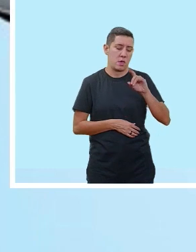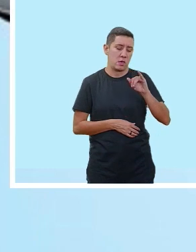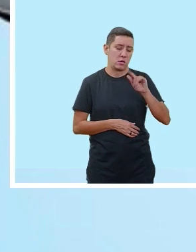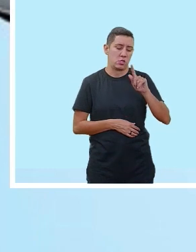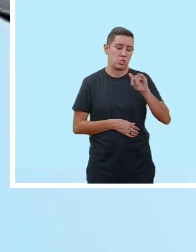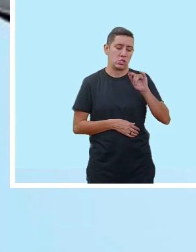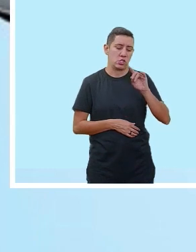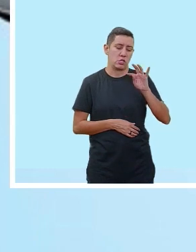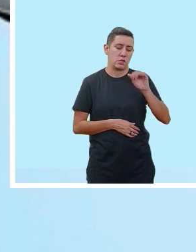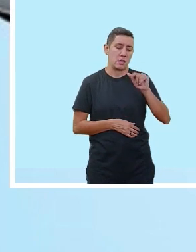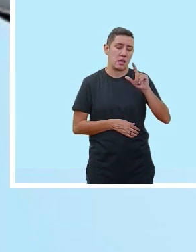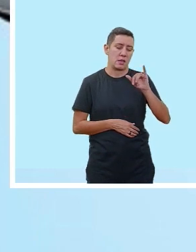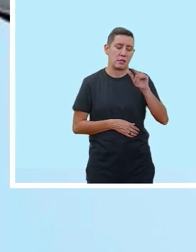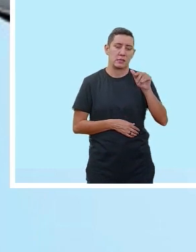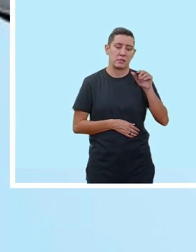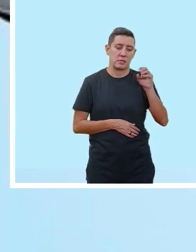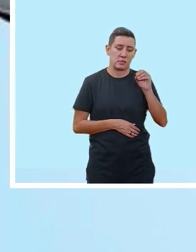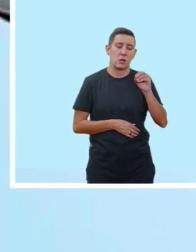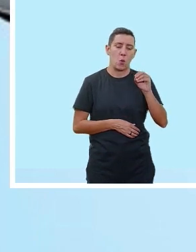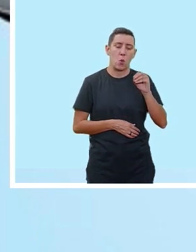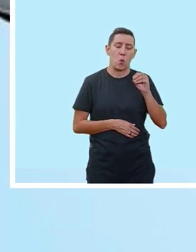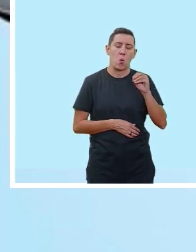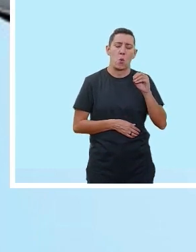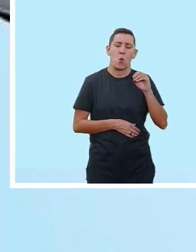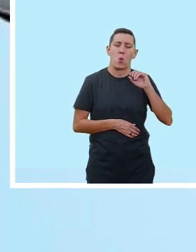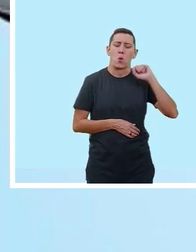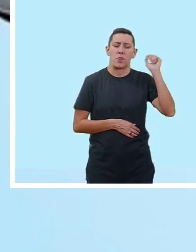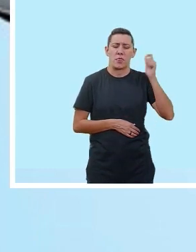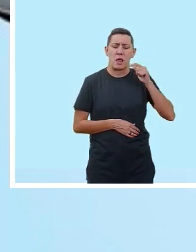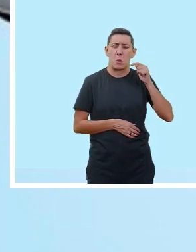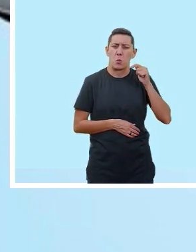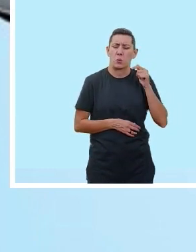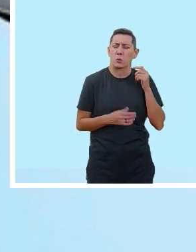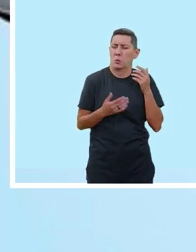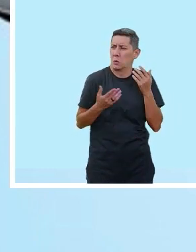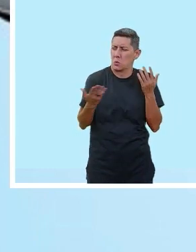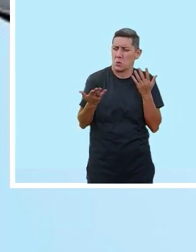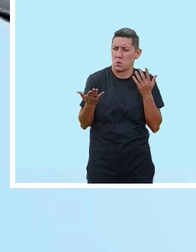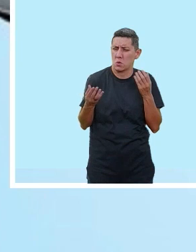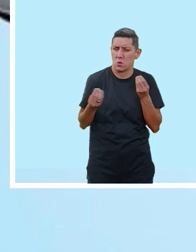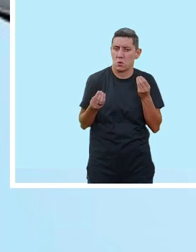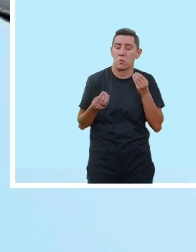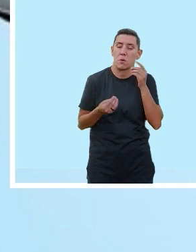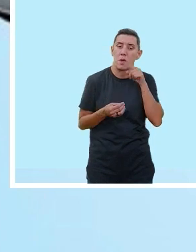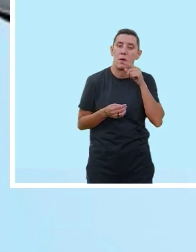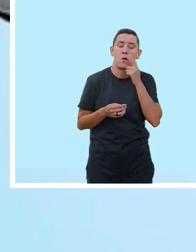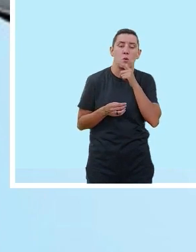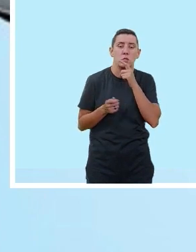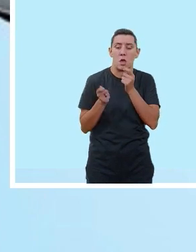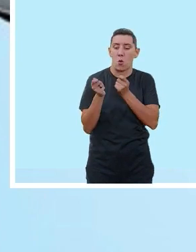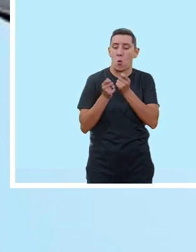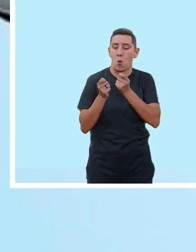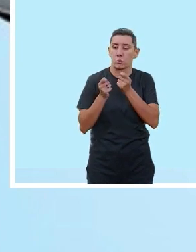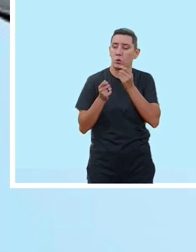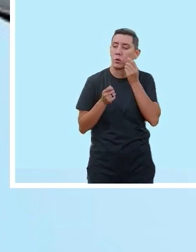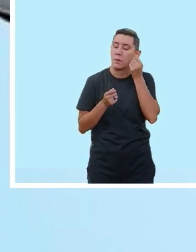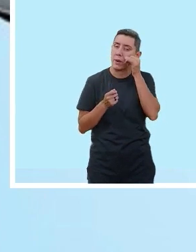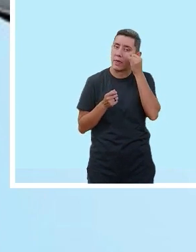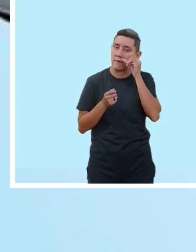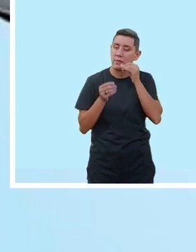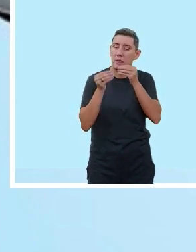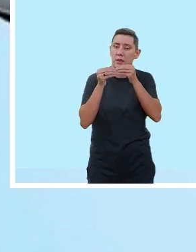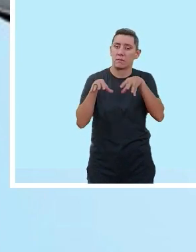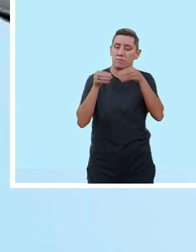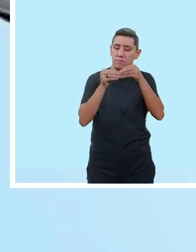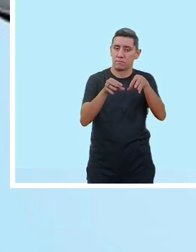melhor controle do uso da energia para evitar o seu desperdício. Então, esse é um tópico bem relevante. Terceiro tópico,